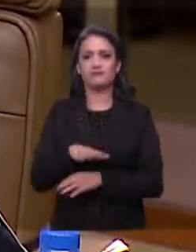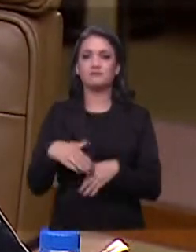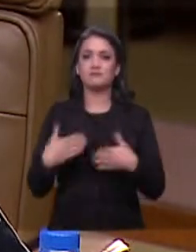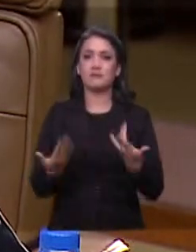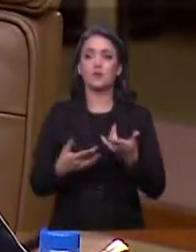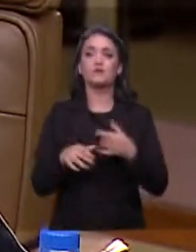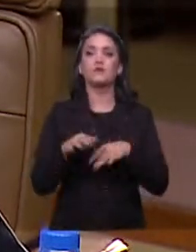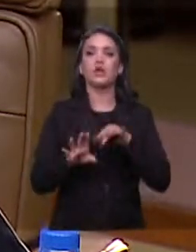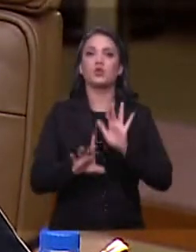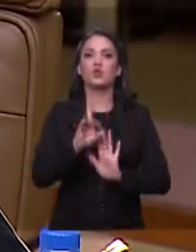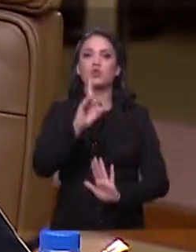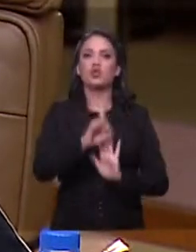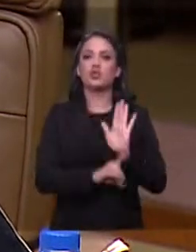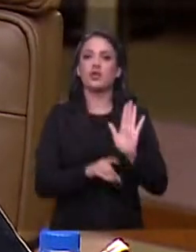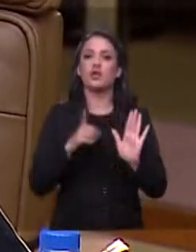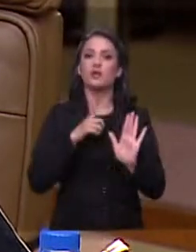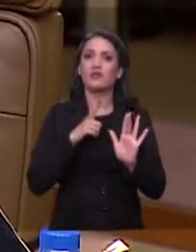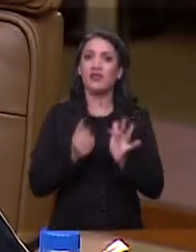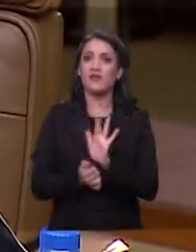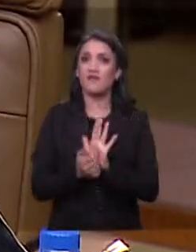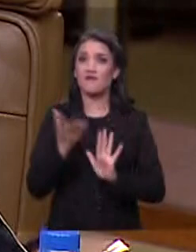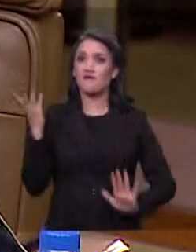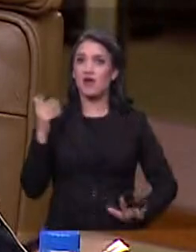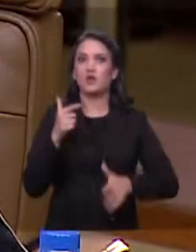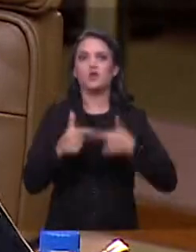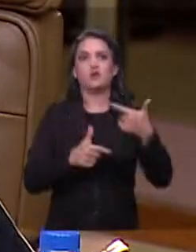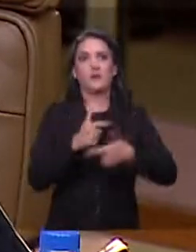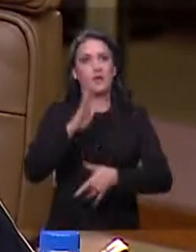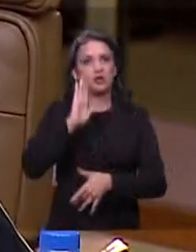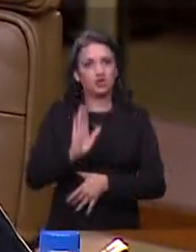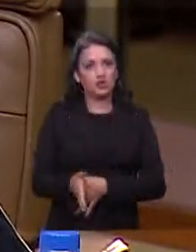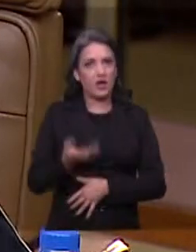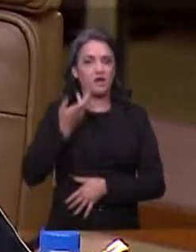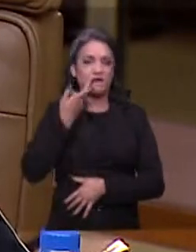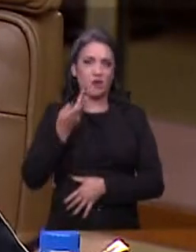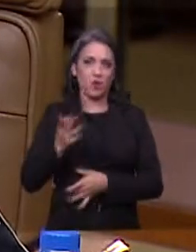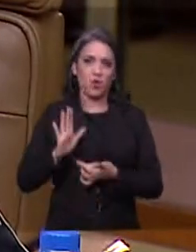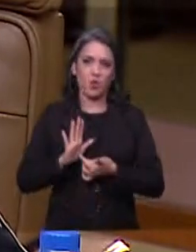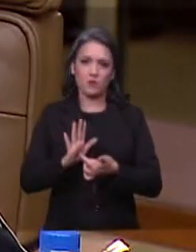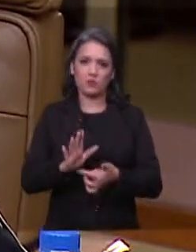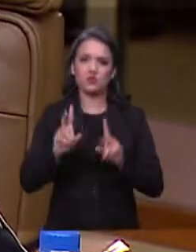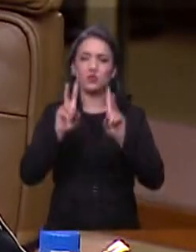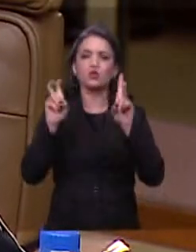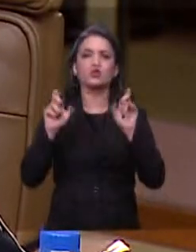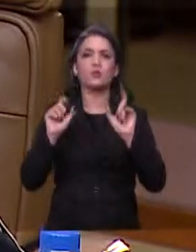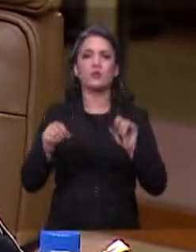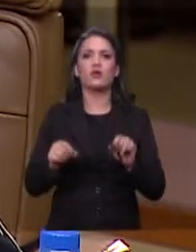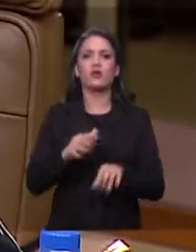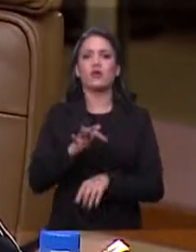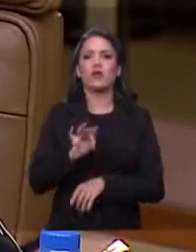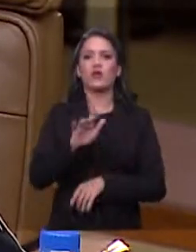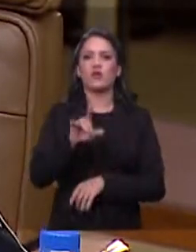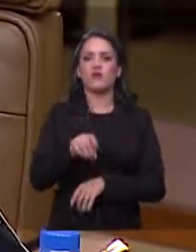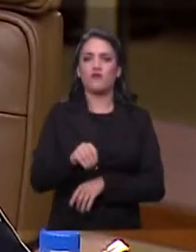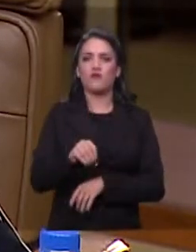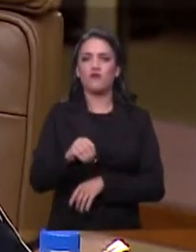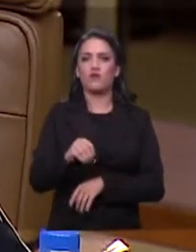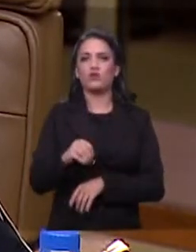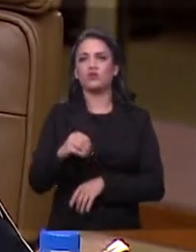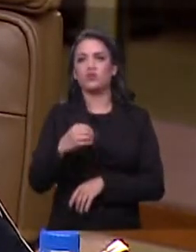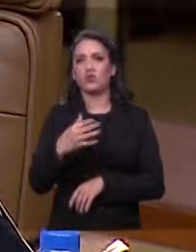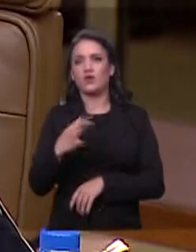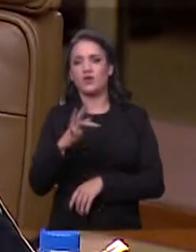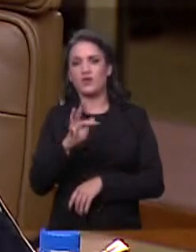área do direito, aqui foram citados inúmeros trabalhos, especificamente sobre fundos de pasto e fecho de